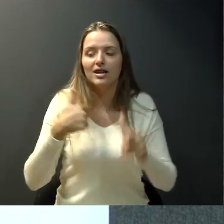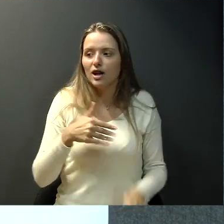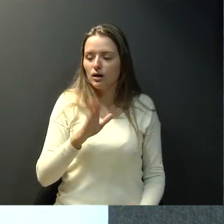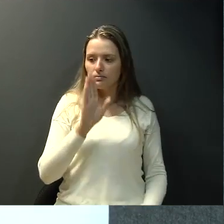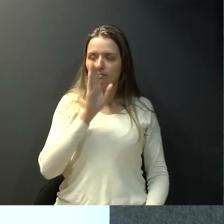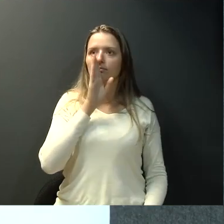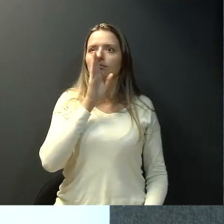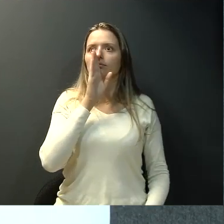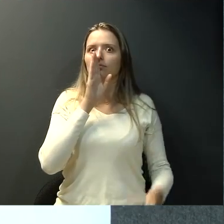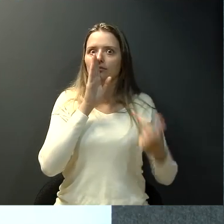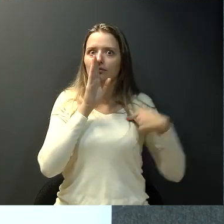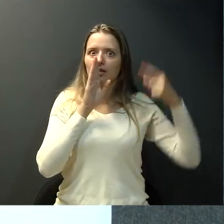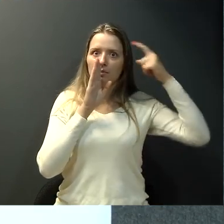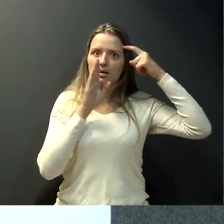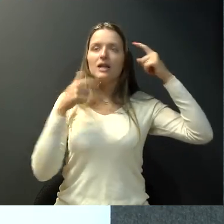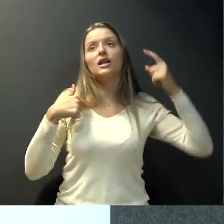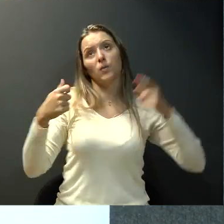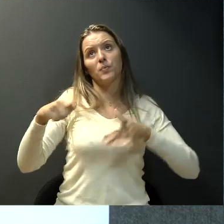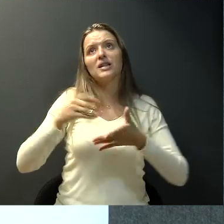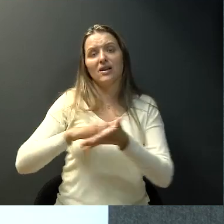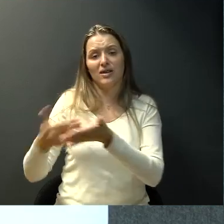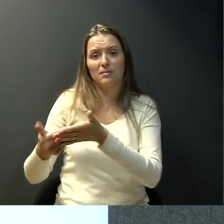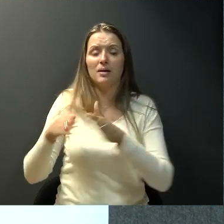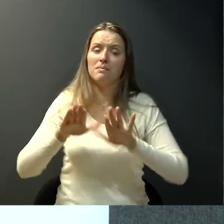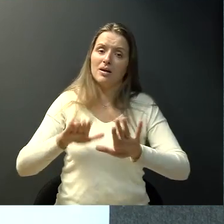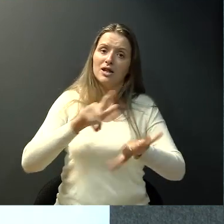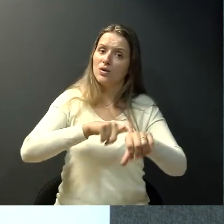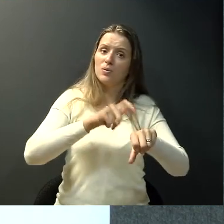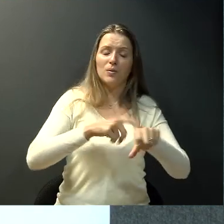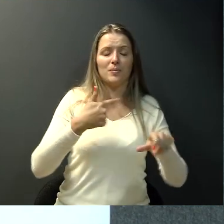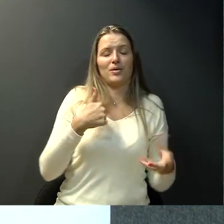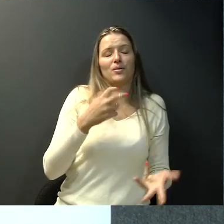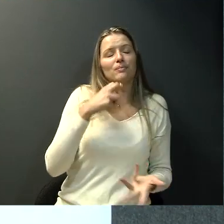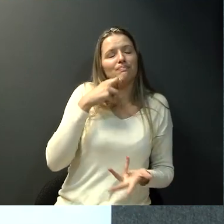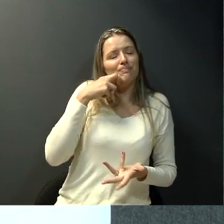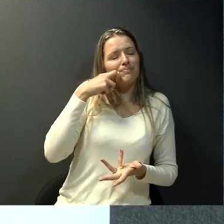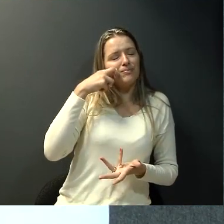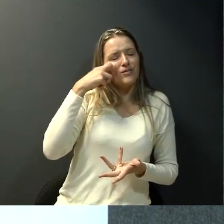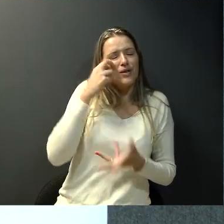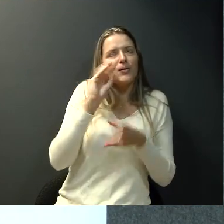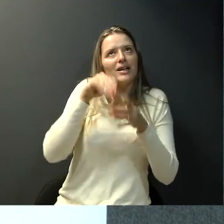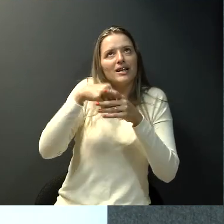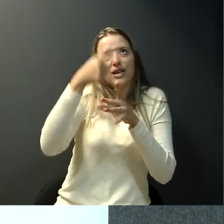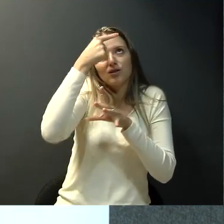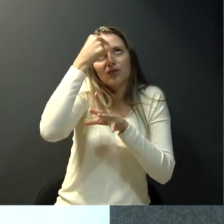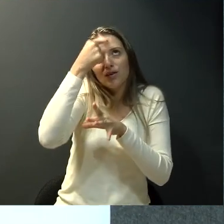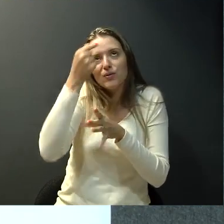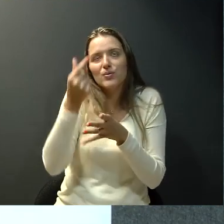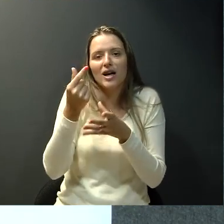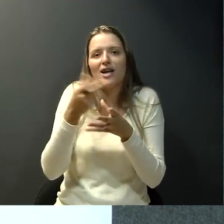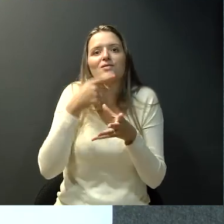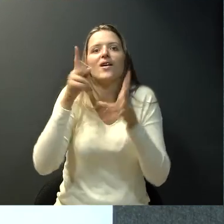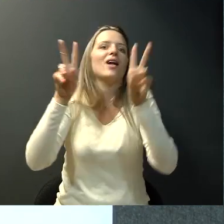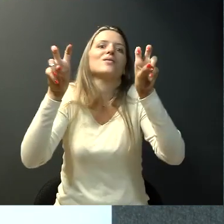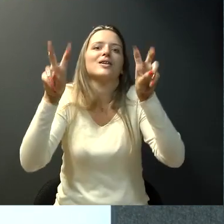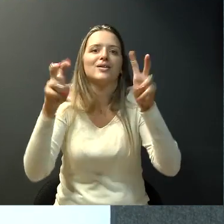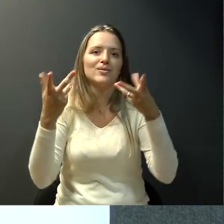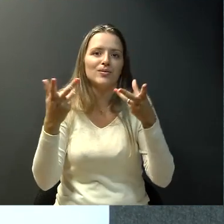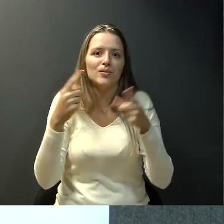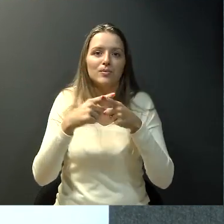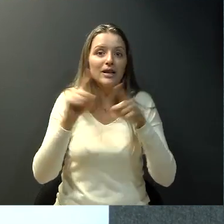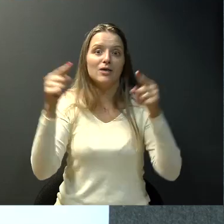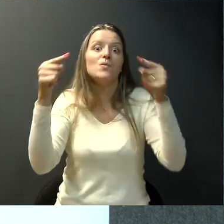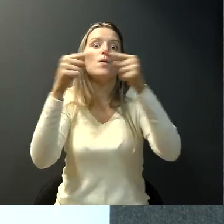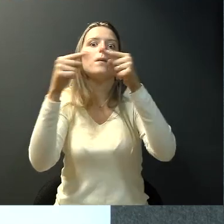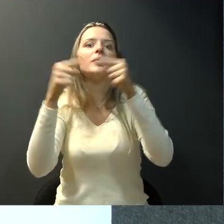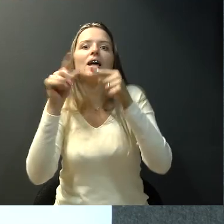sabe? Daí eu fiquei pensando que eu deveria ter traduzido, mas aquilo era uma coisa assim, tão constrangedor para mim, numa faculdade, de falar sobre isso, que o assunto não era isso,